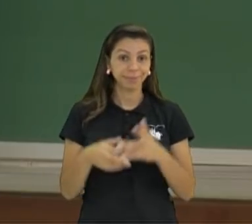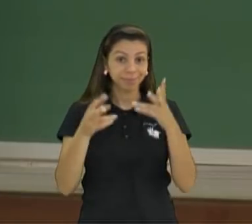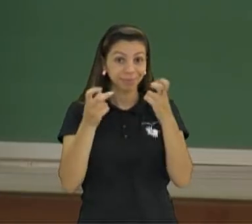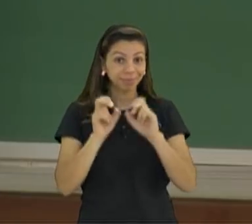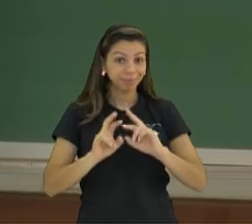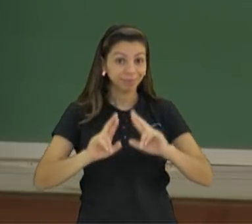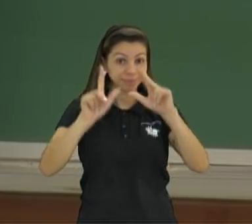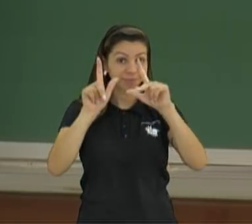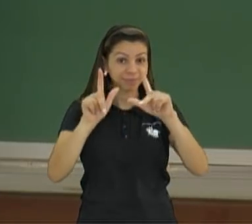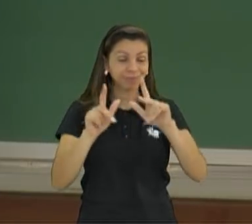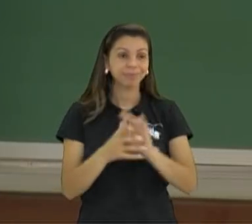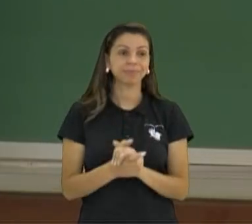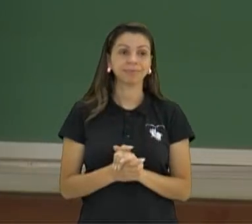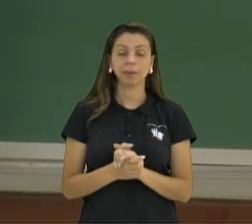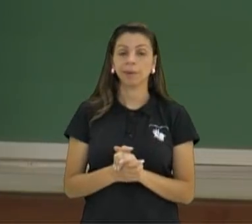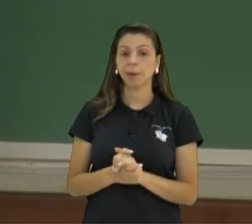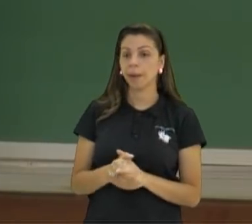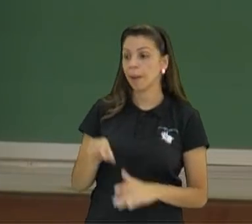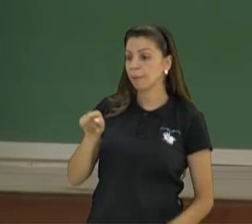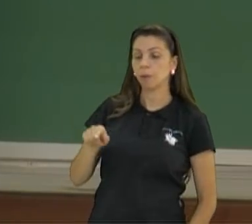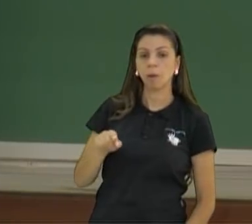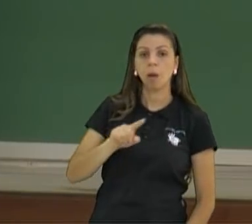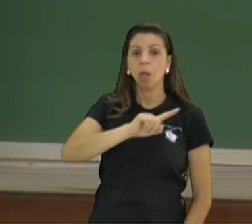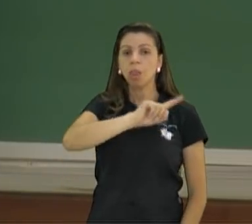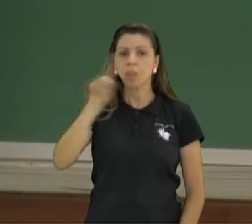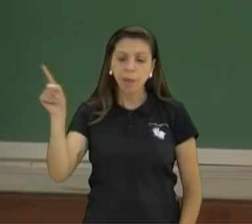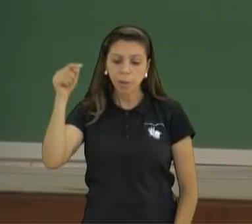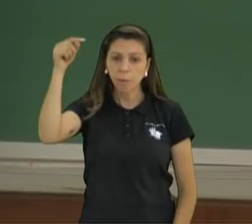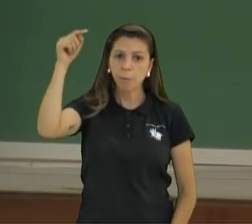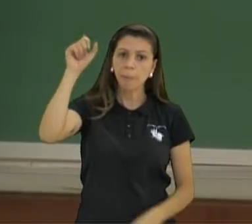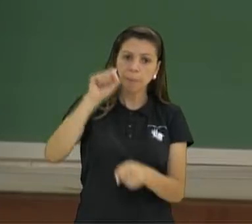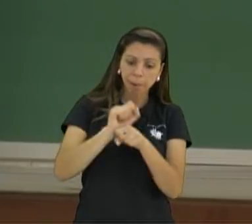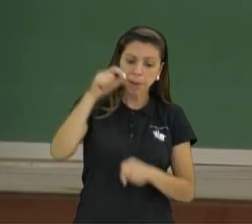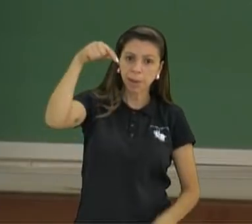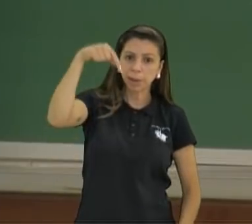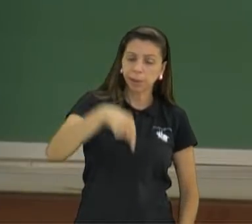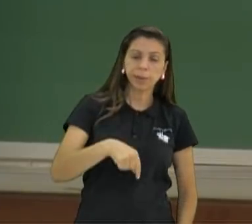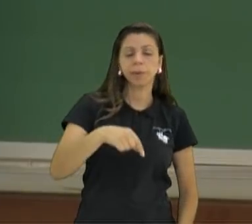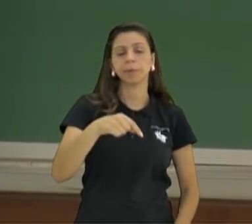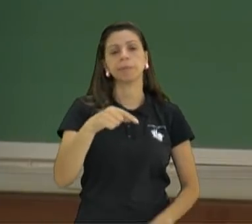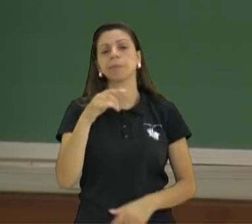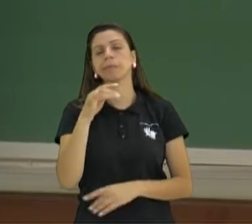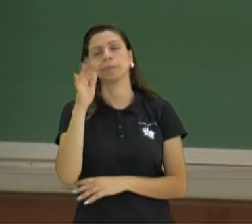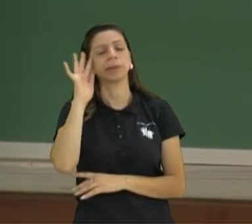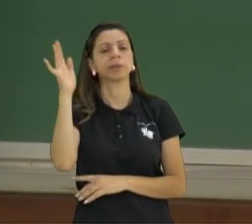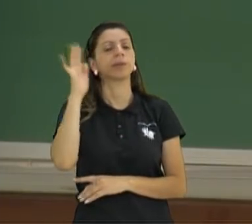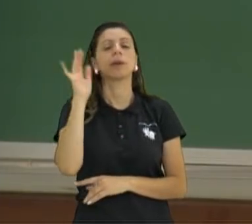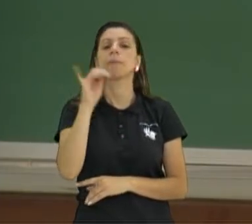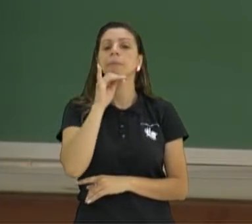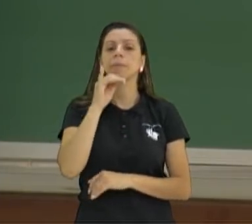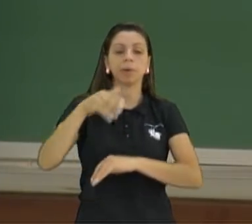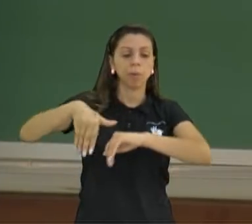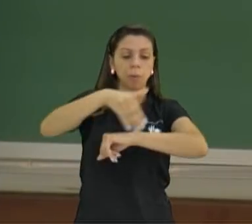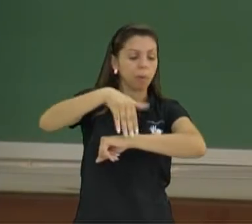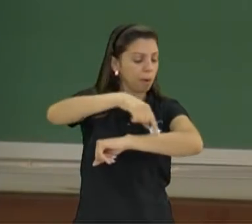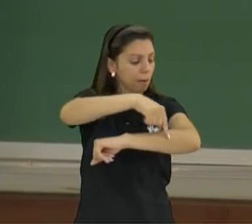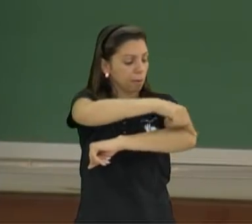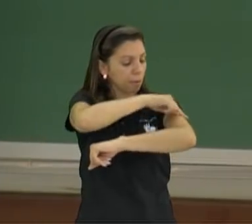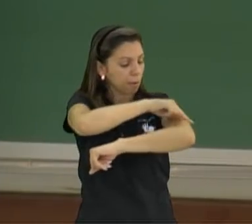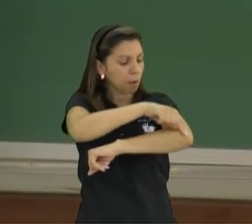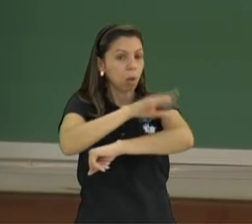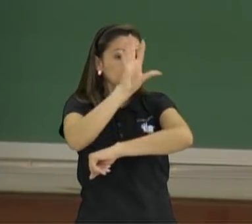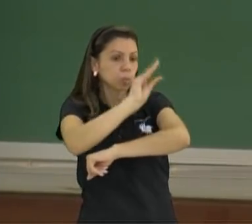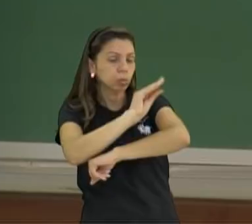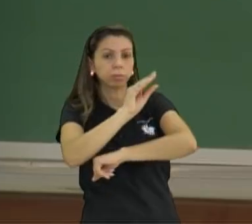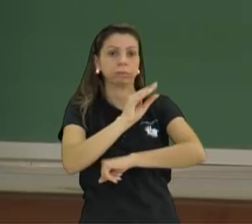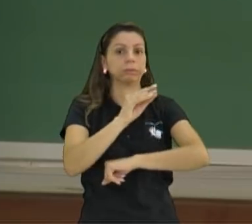tudo? Aqui a pessoa diz não espere aqui. Vamos imaginar que seja uma esquina com escuro. Alguém diz para você, não